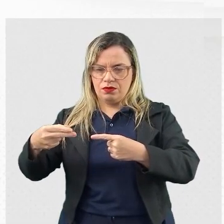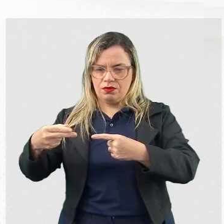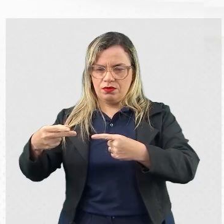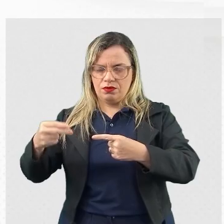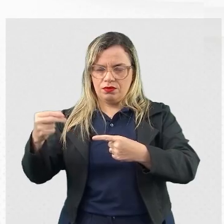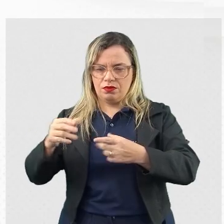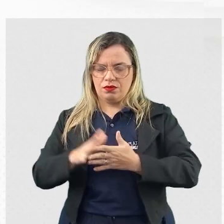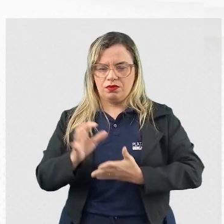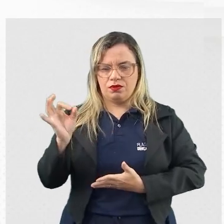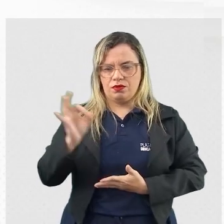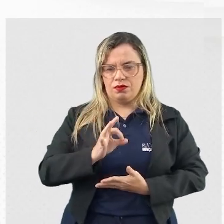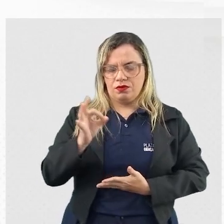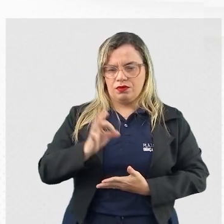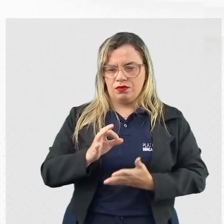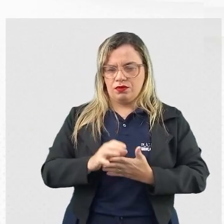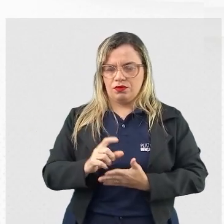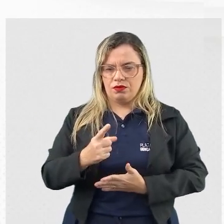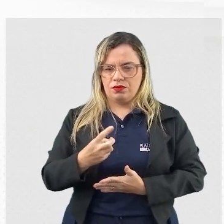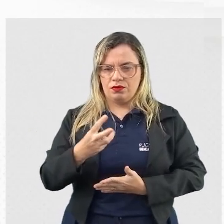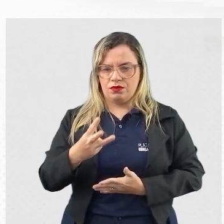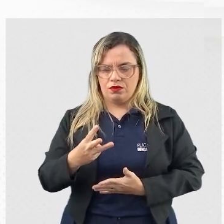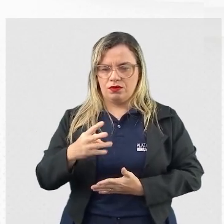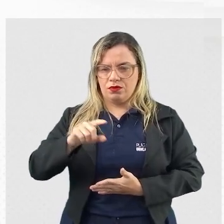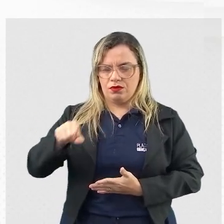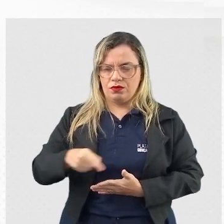isso em porcentagem.